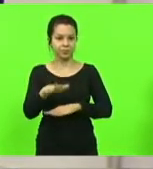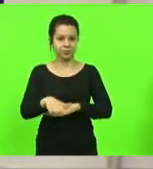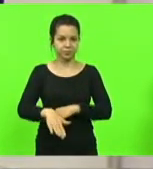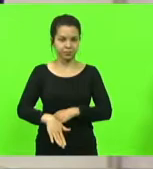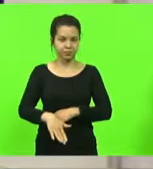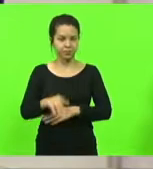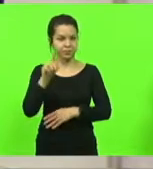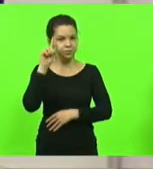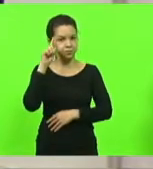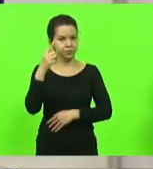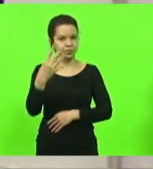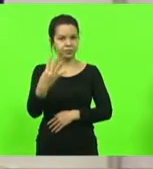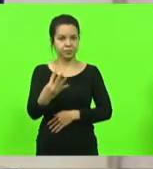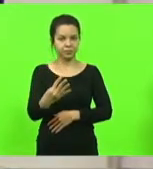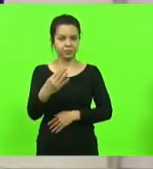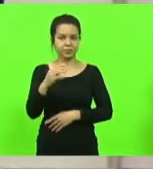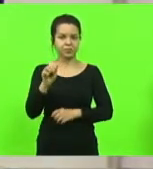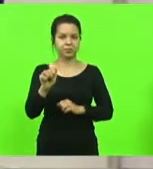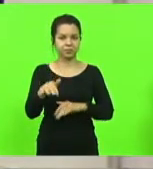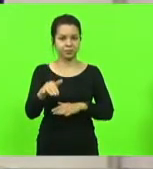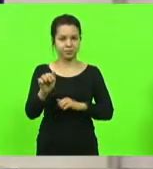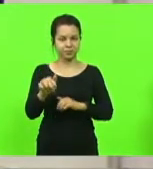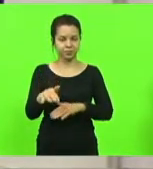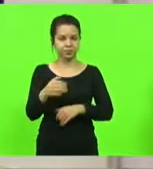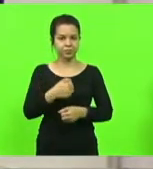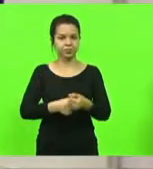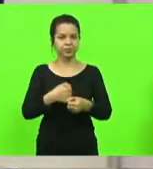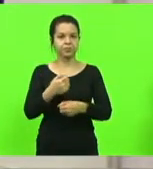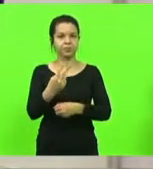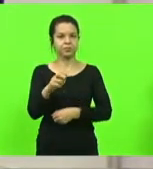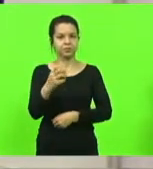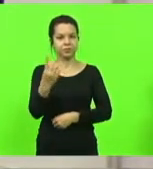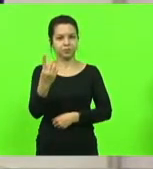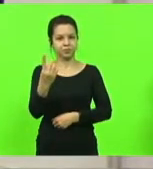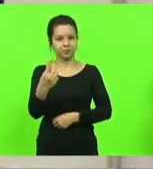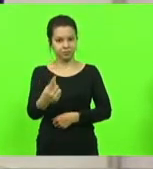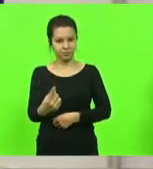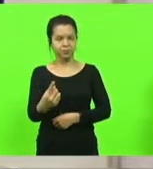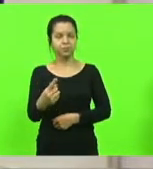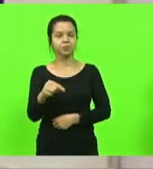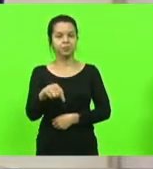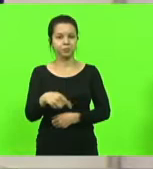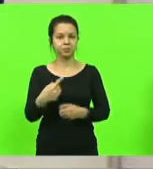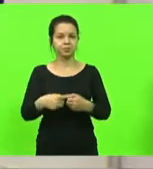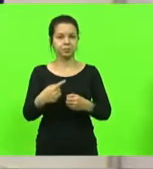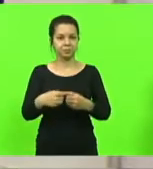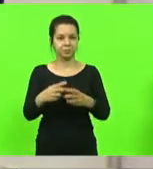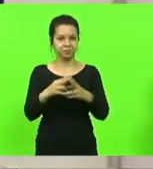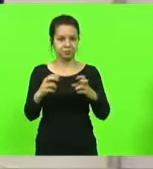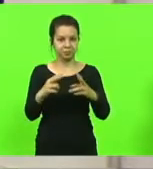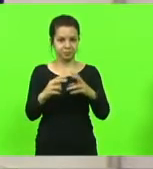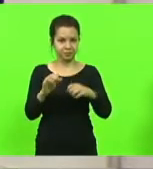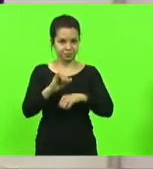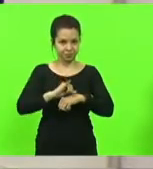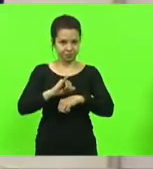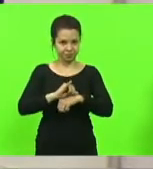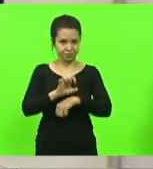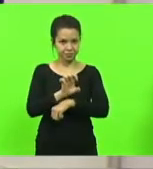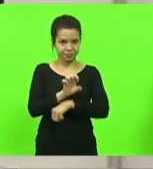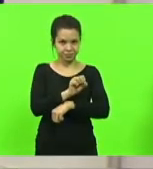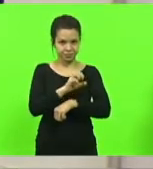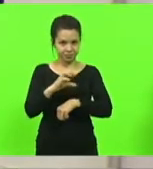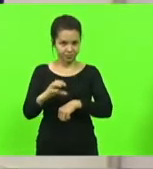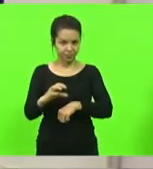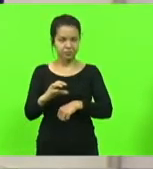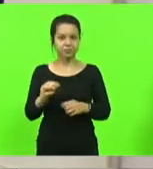Às 14 horas do dia 14 do mês de setembro do ano de 2021, nesta cidade de Florianópolis, capital do Estado de Santa